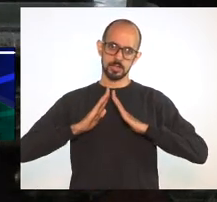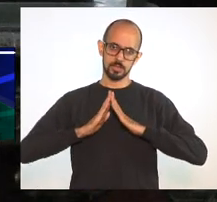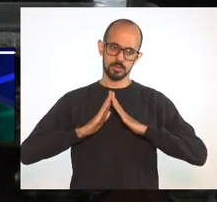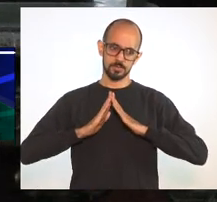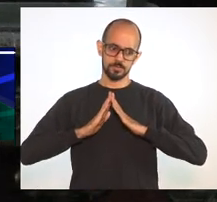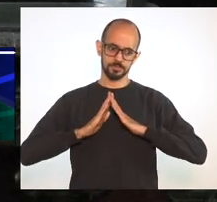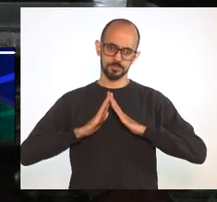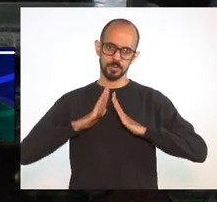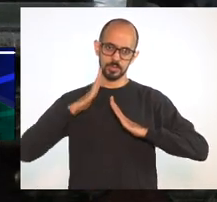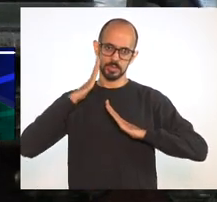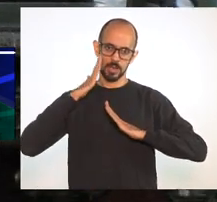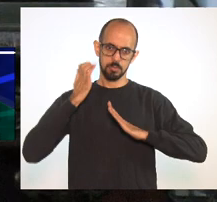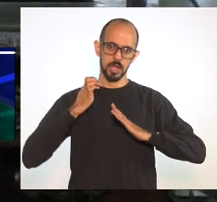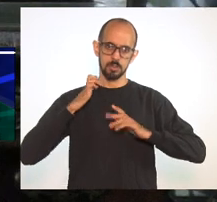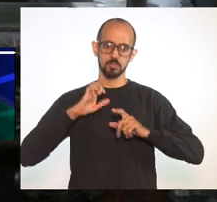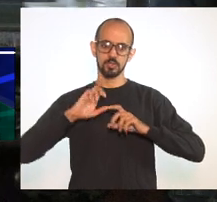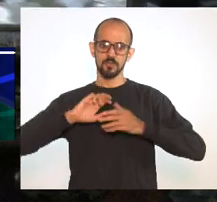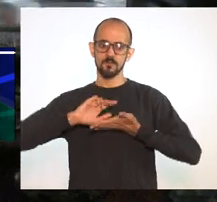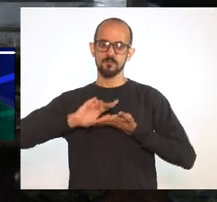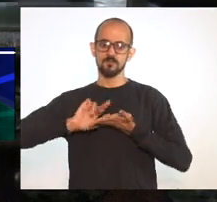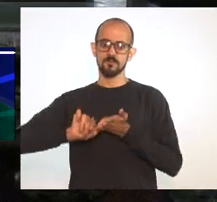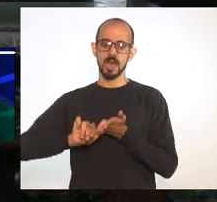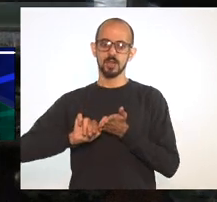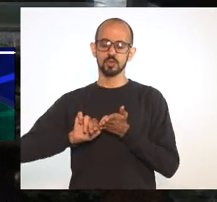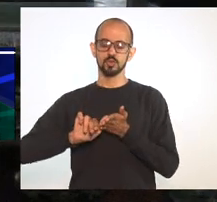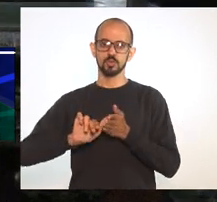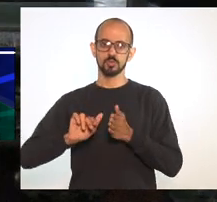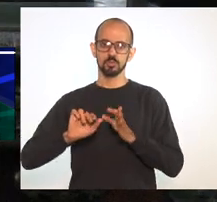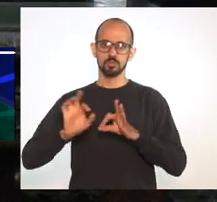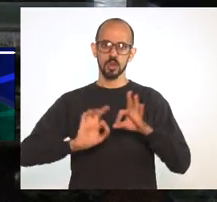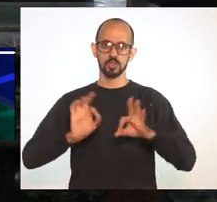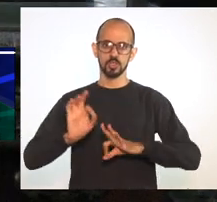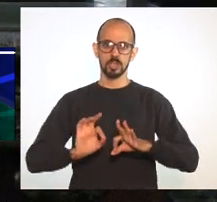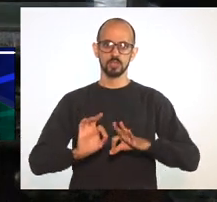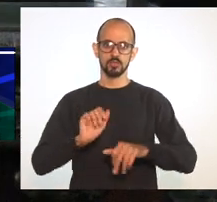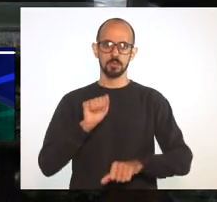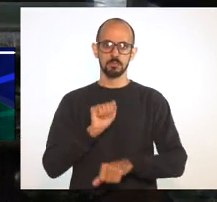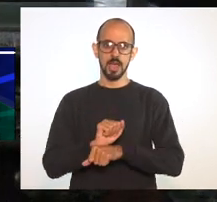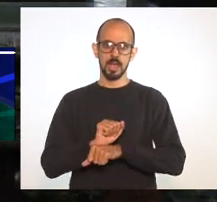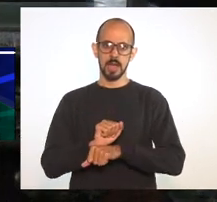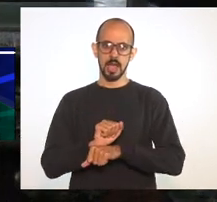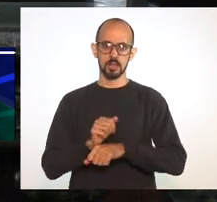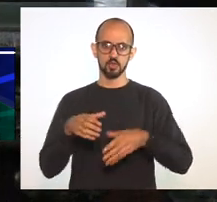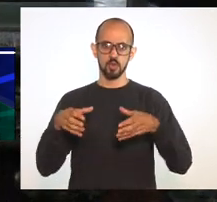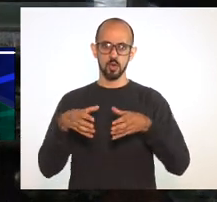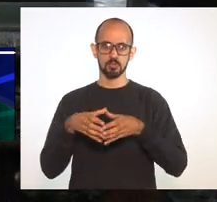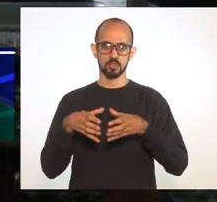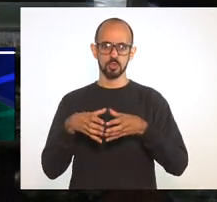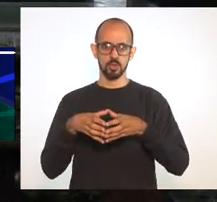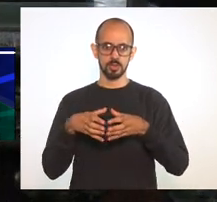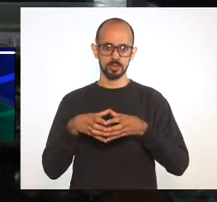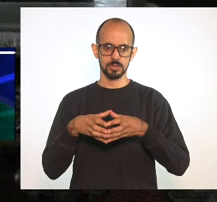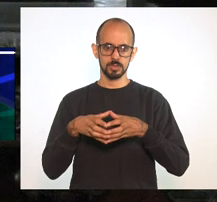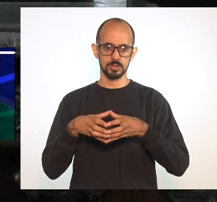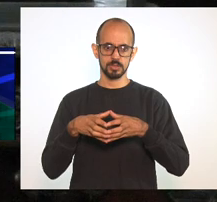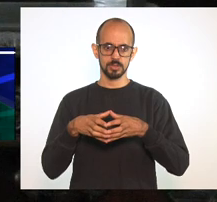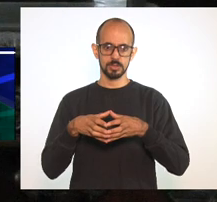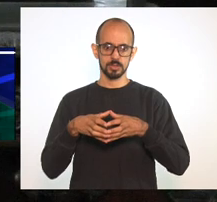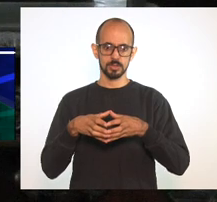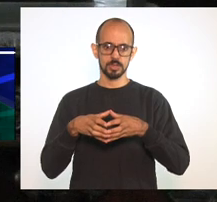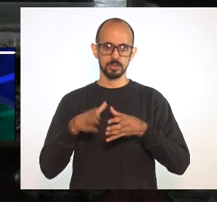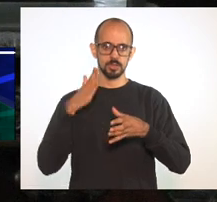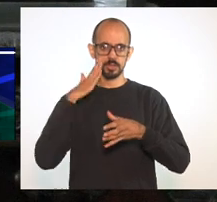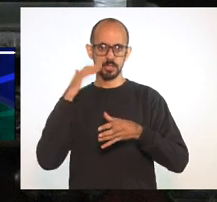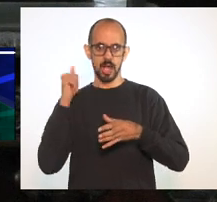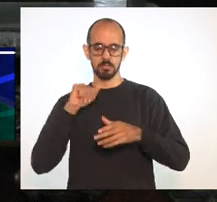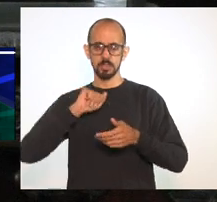sabe que vários projetos ficam parados em comissões, a gente sabe